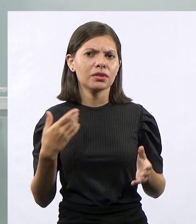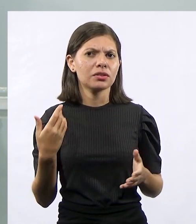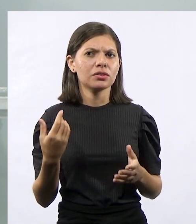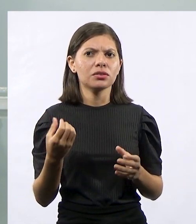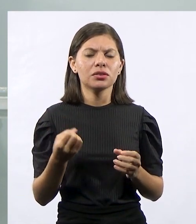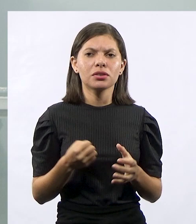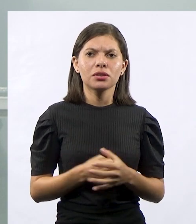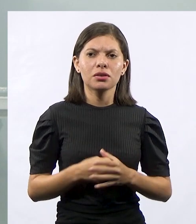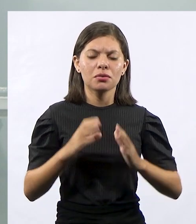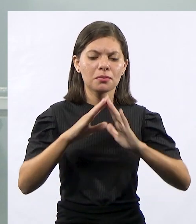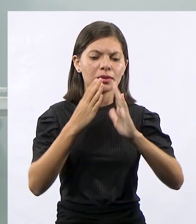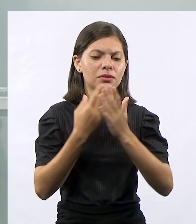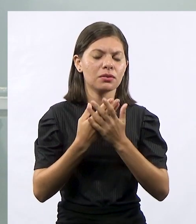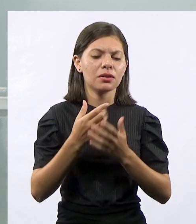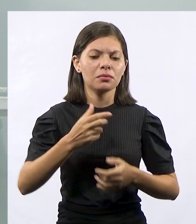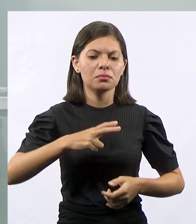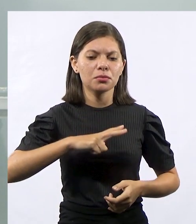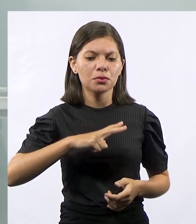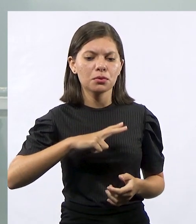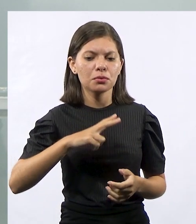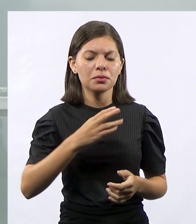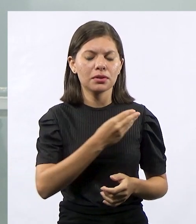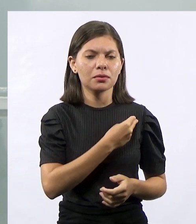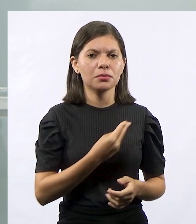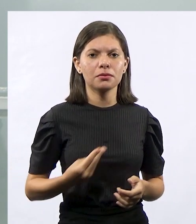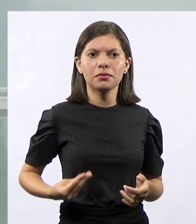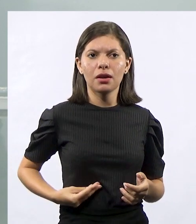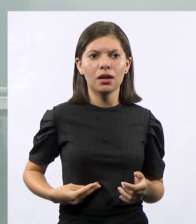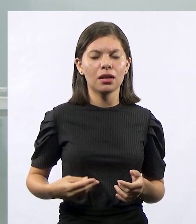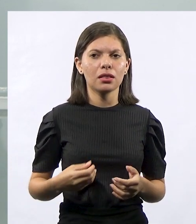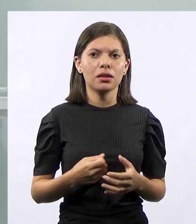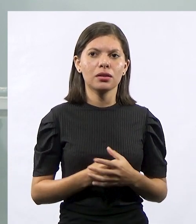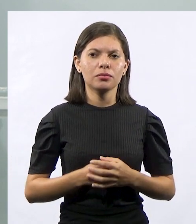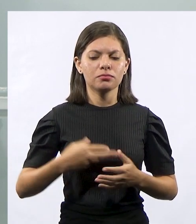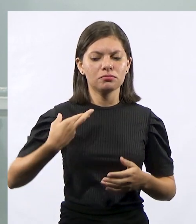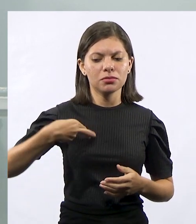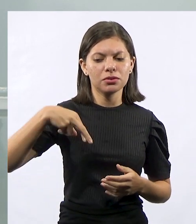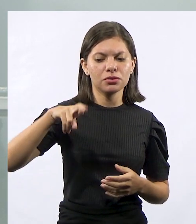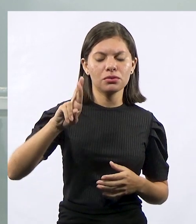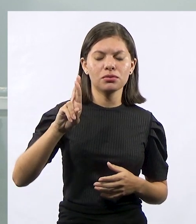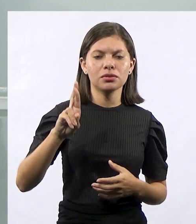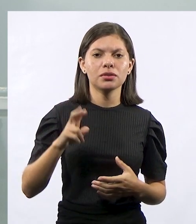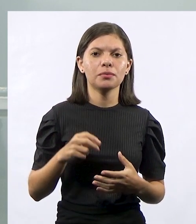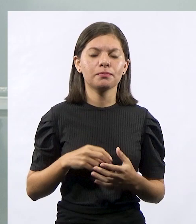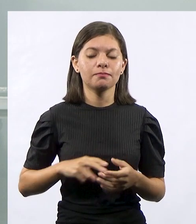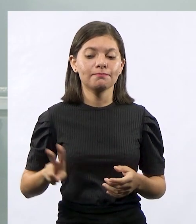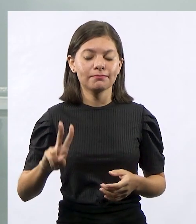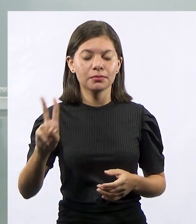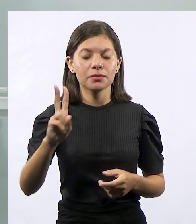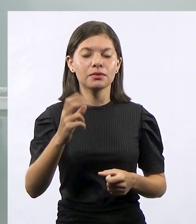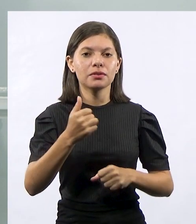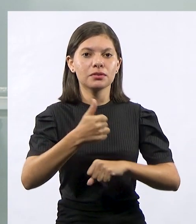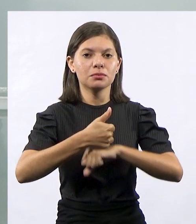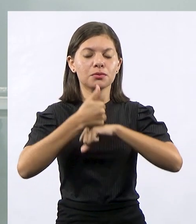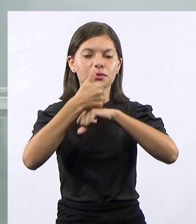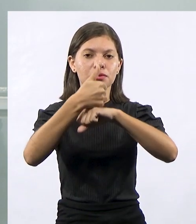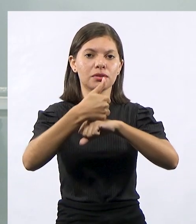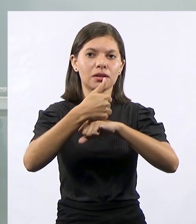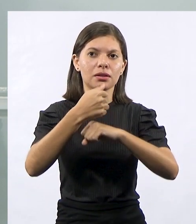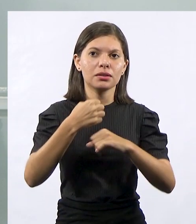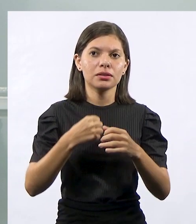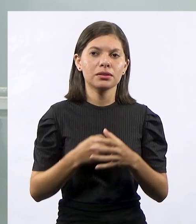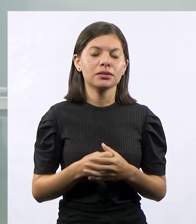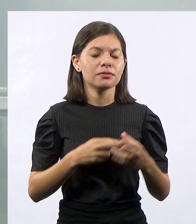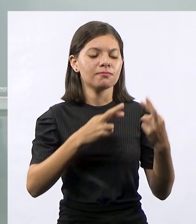privada, confessional, ela vai seguir os princípios da Lei de Diretrizes e Bases. Então, ela tem que ter a valorização dos